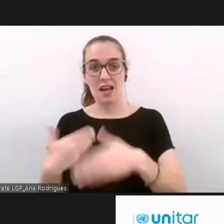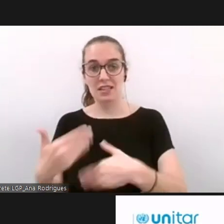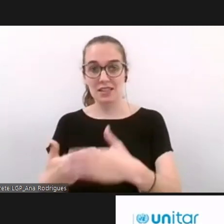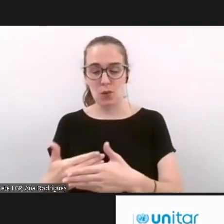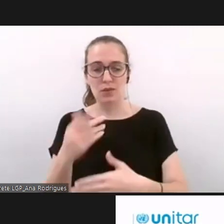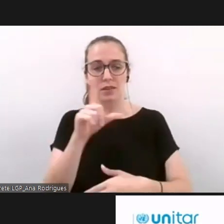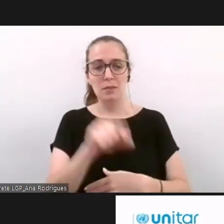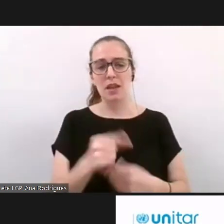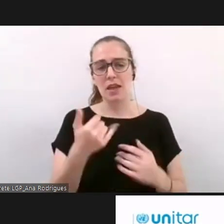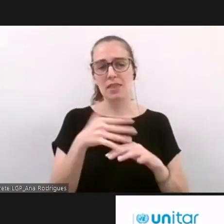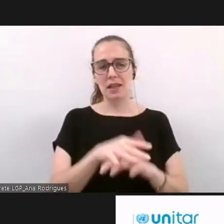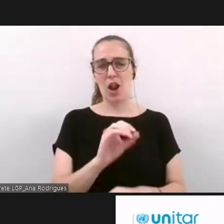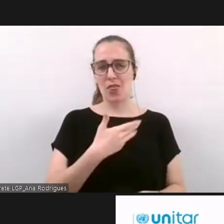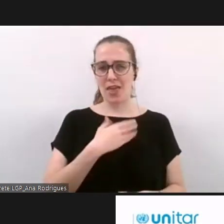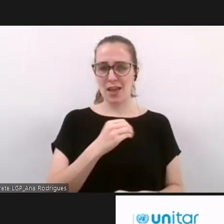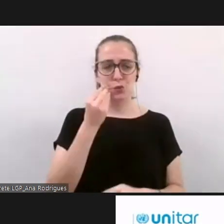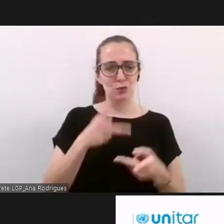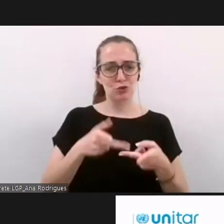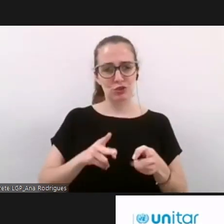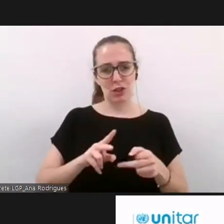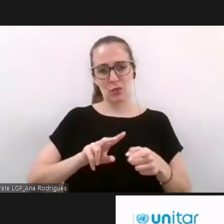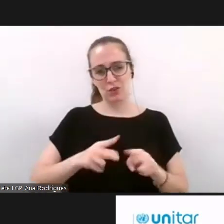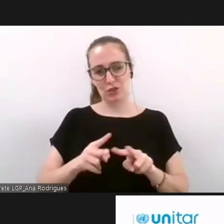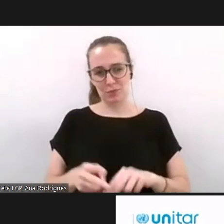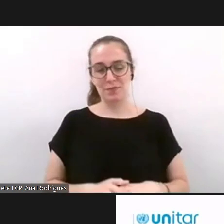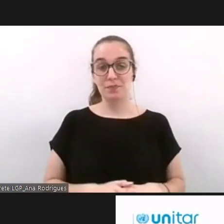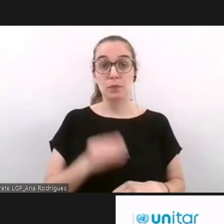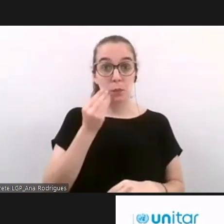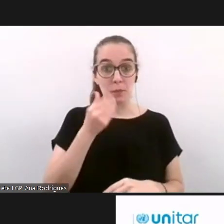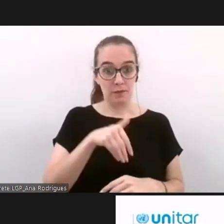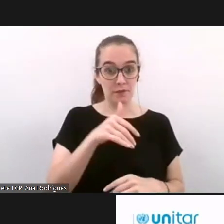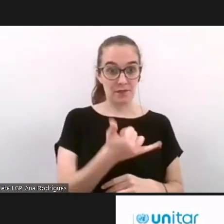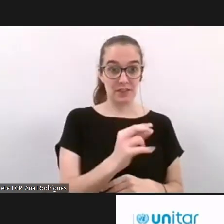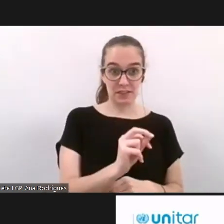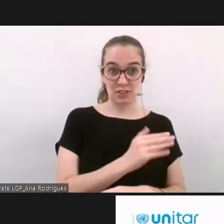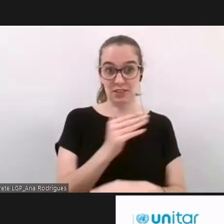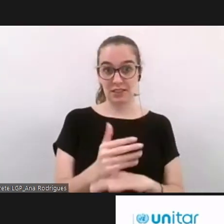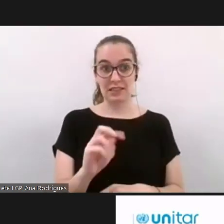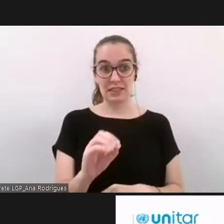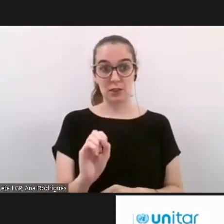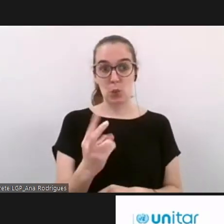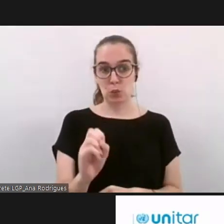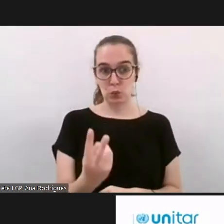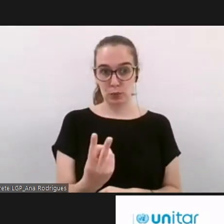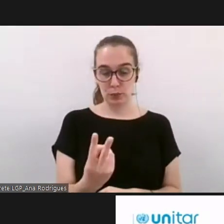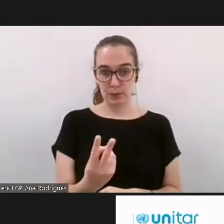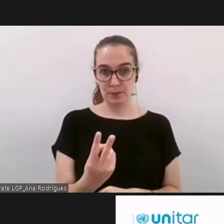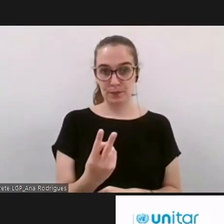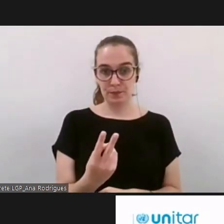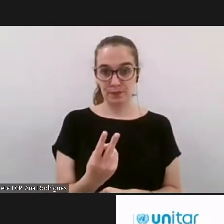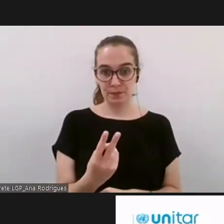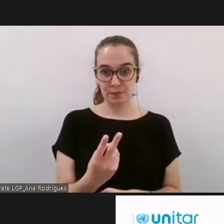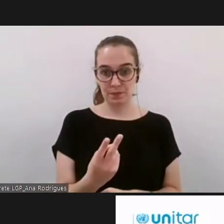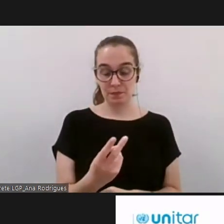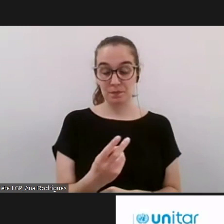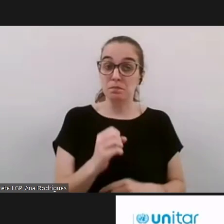Integrar os ODS com instrumentos de gestão, que ocorrerá de 23 a 30 de outubro, ou